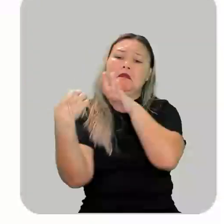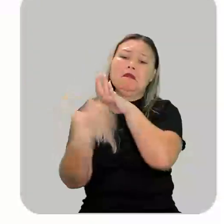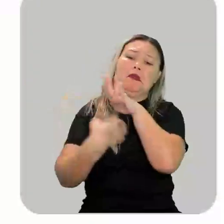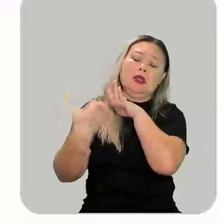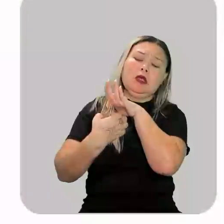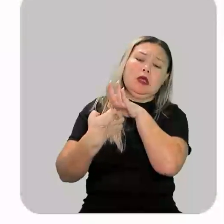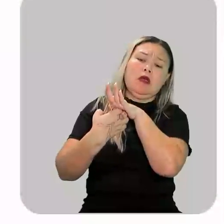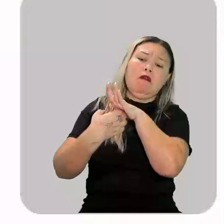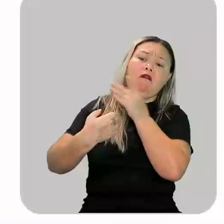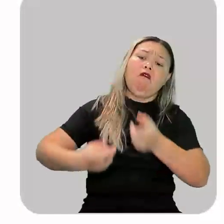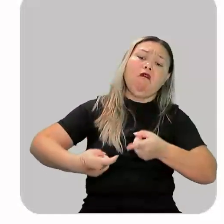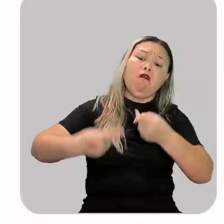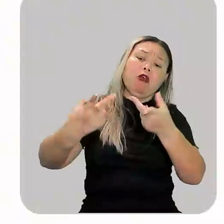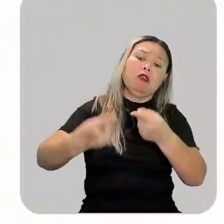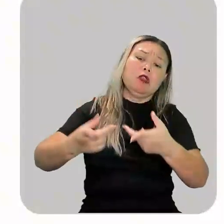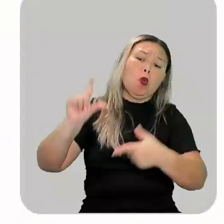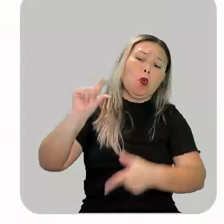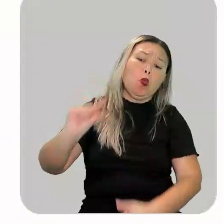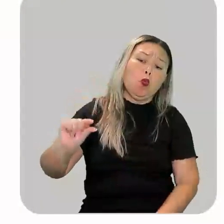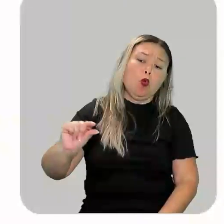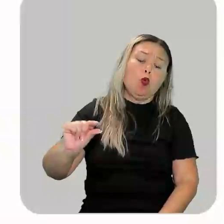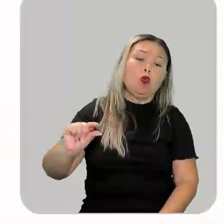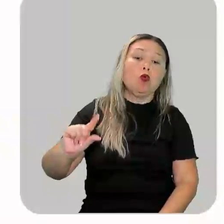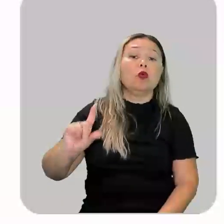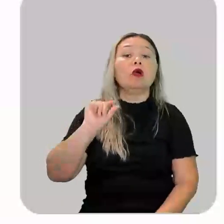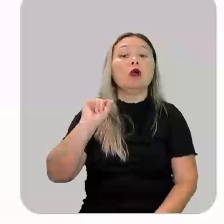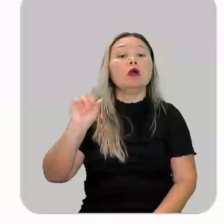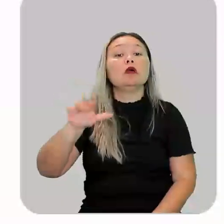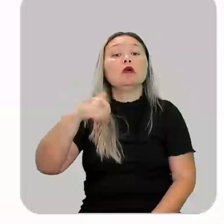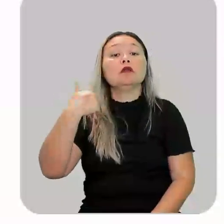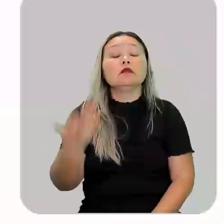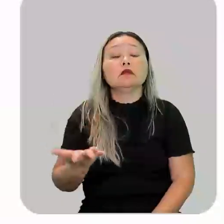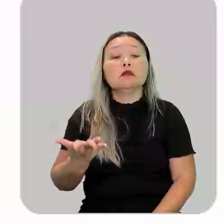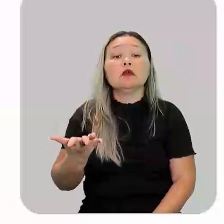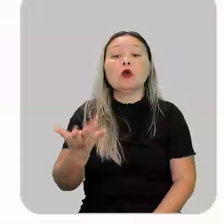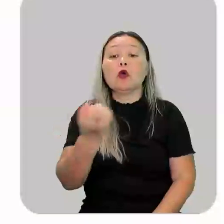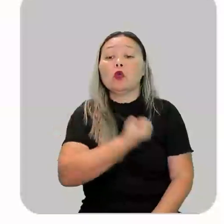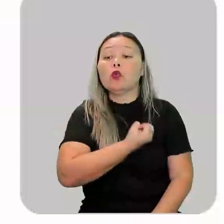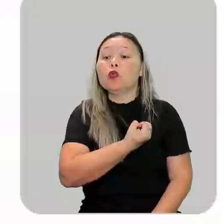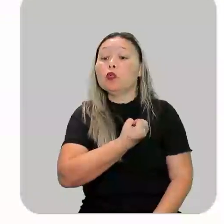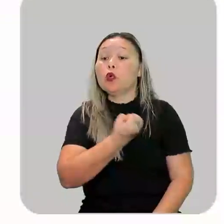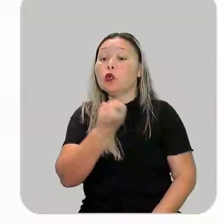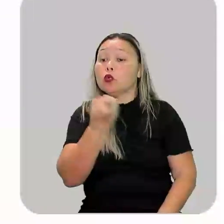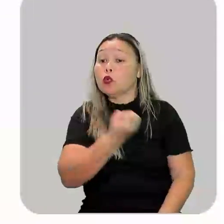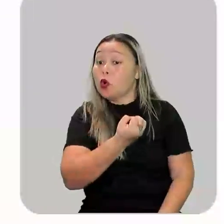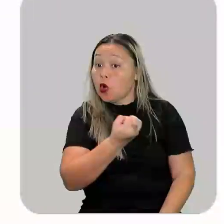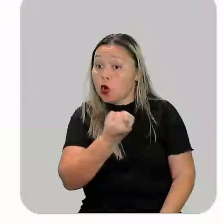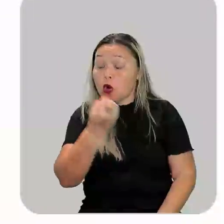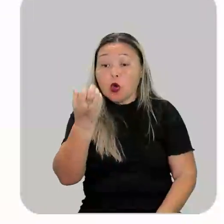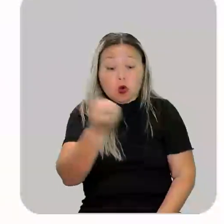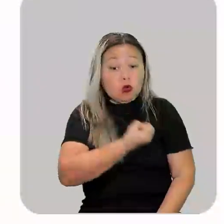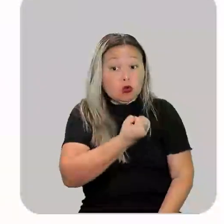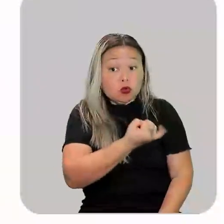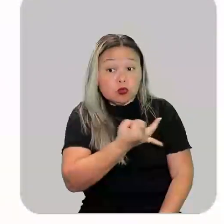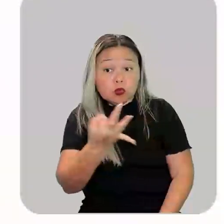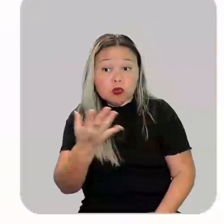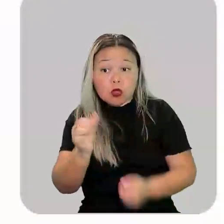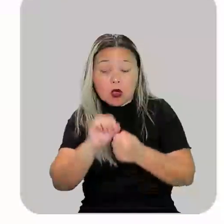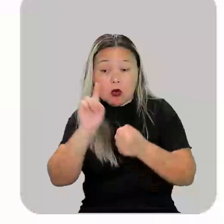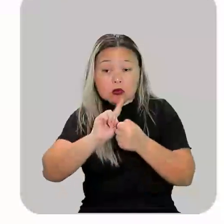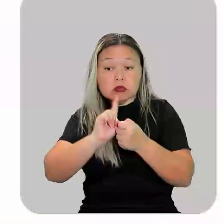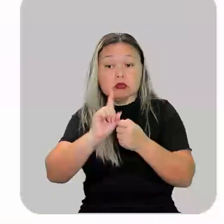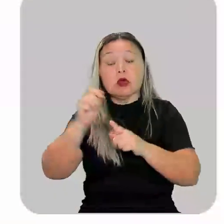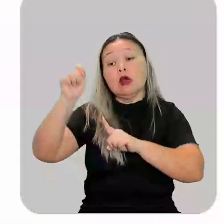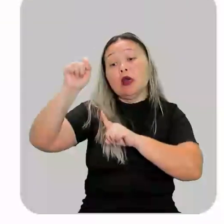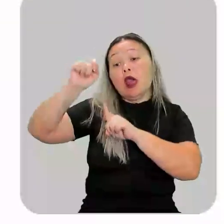empresa em 2011 e que o número de unidades vendidas desse produto em dezembro